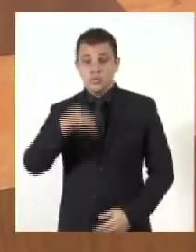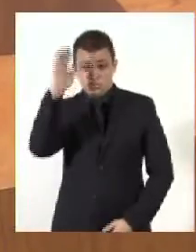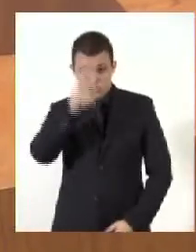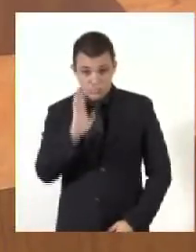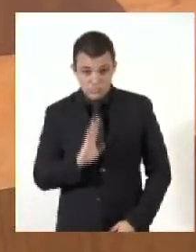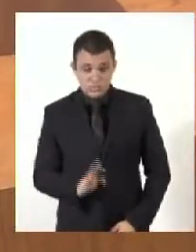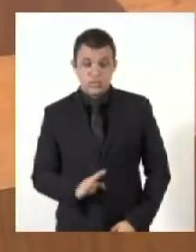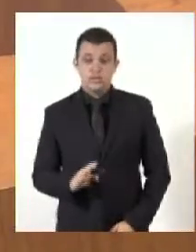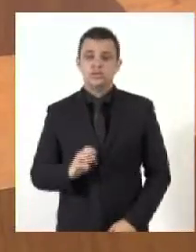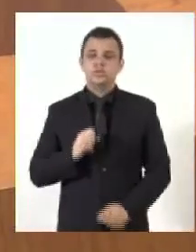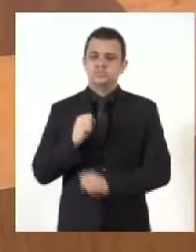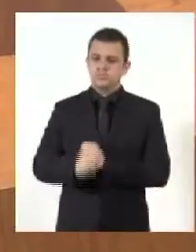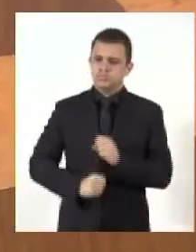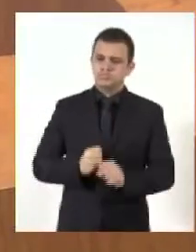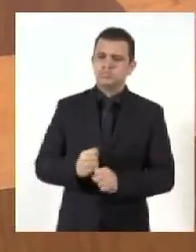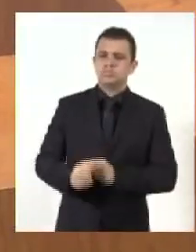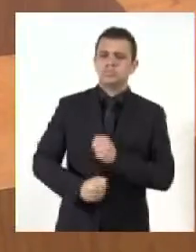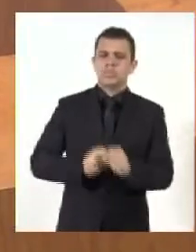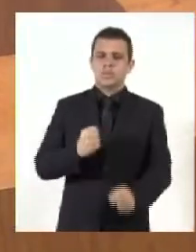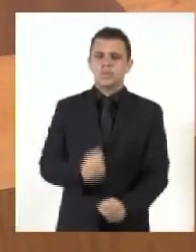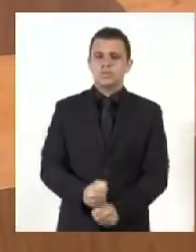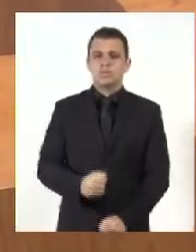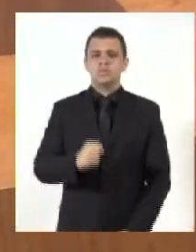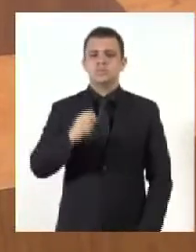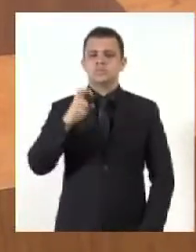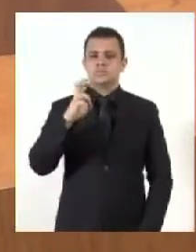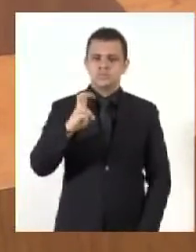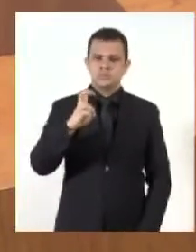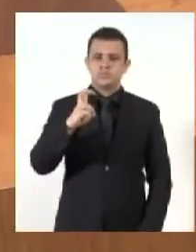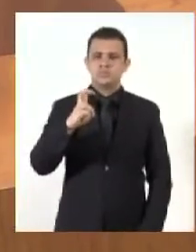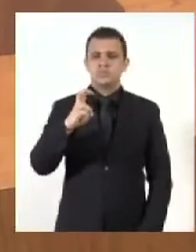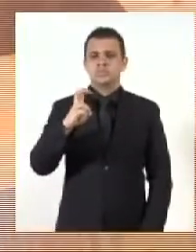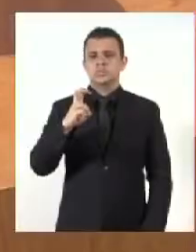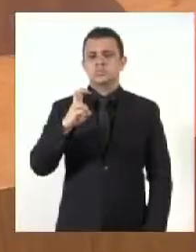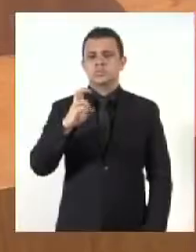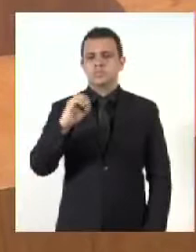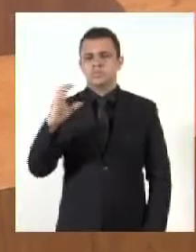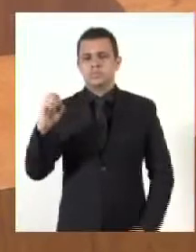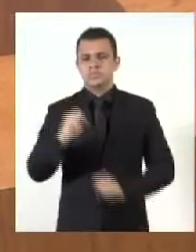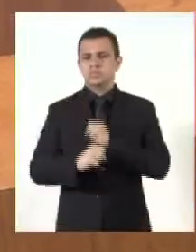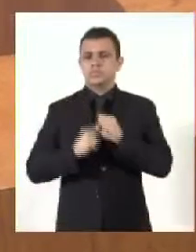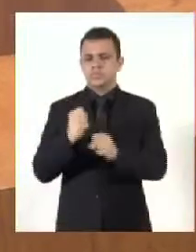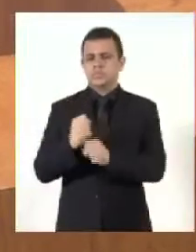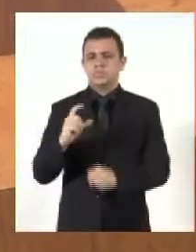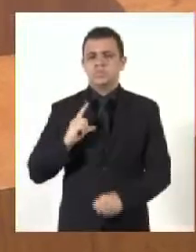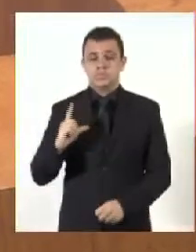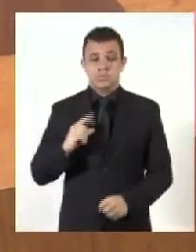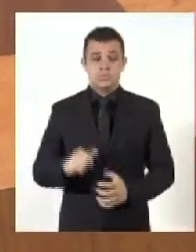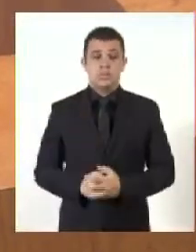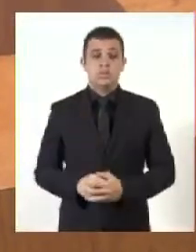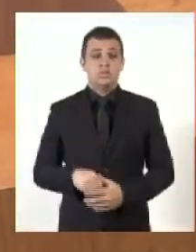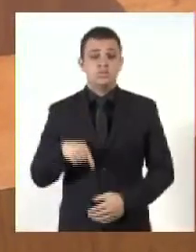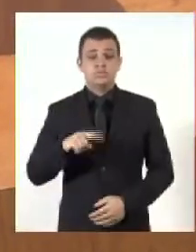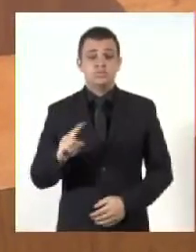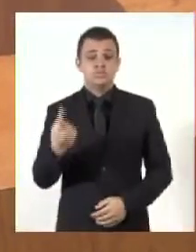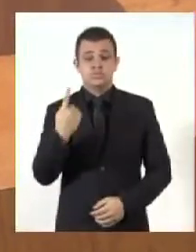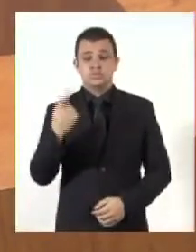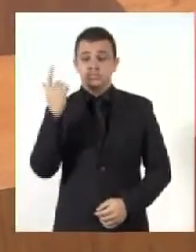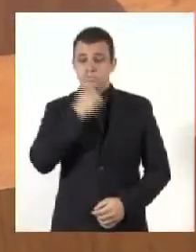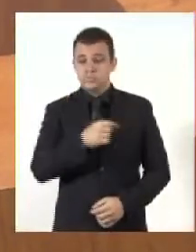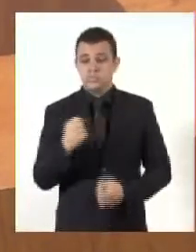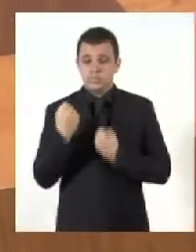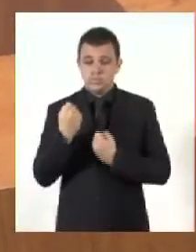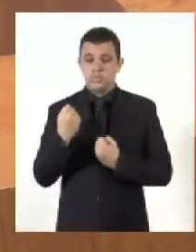os detentores do poder sempre trabalharam no sentido de mantê-lo a salvo das pressões da sociedade. Se isso era escancarado durante